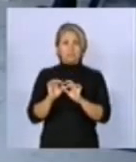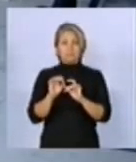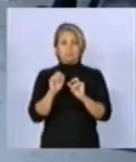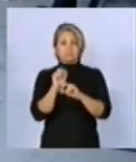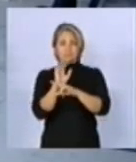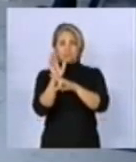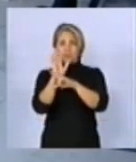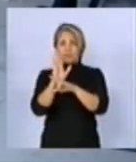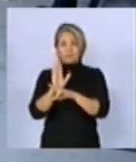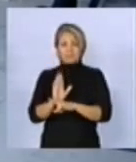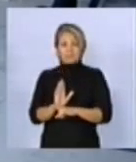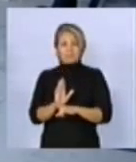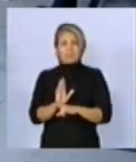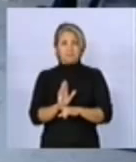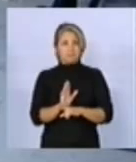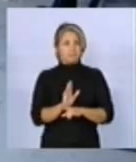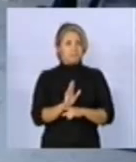que